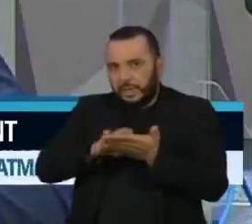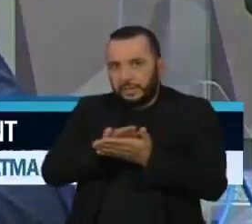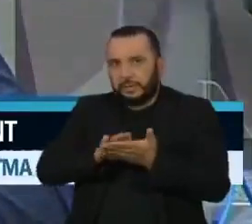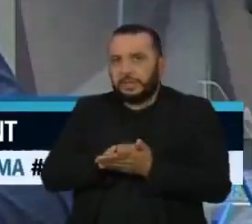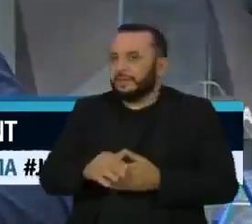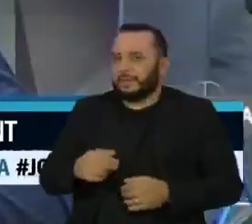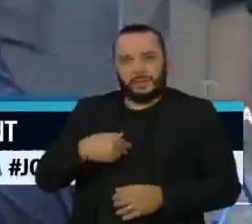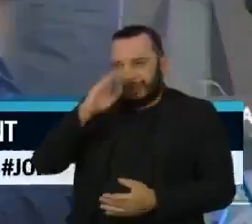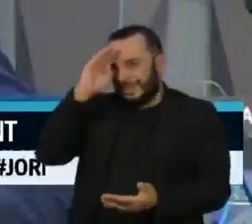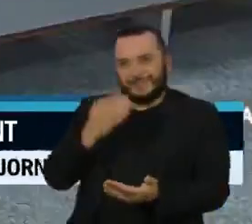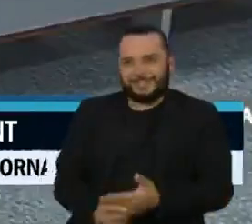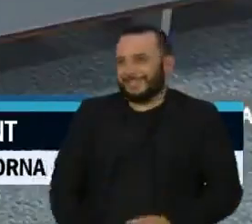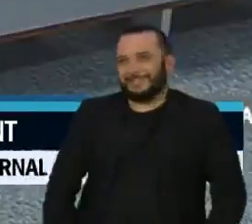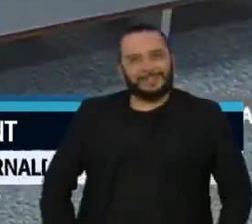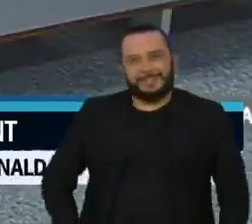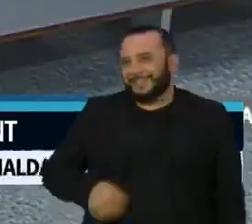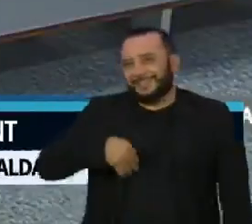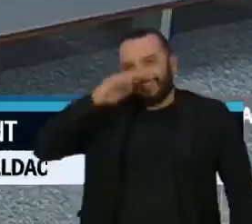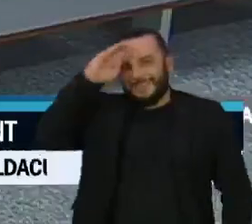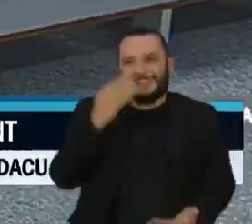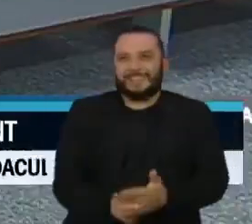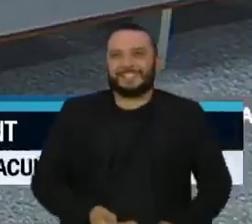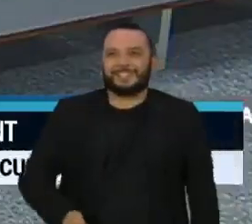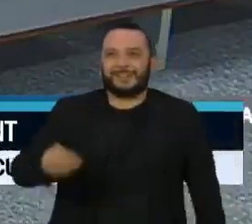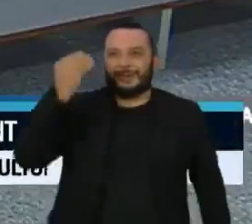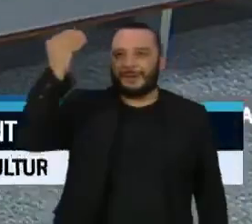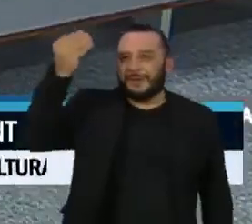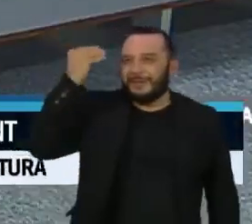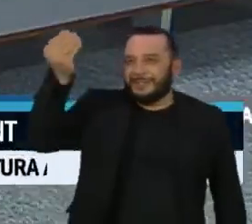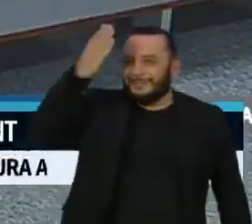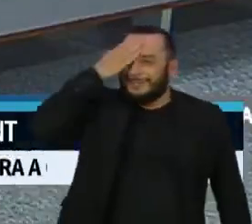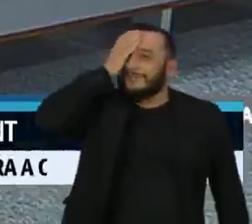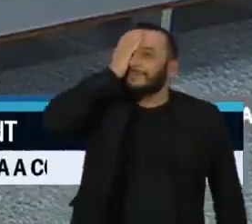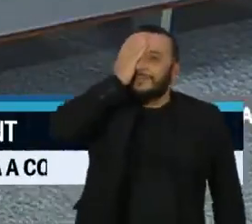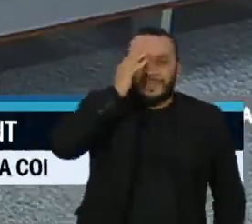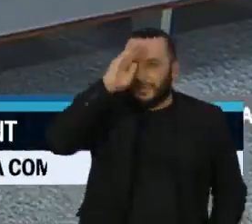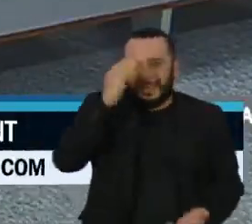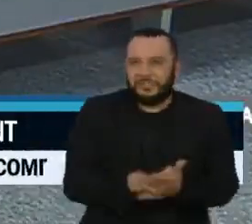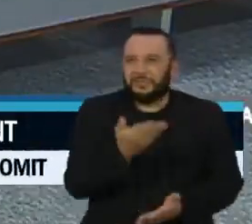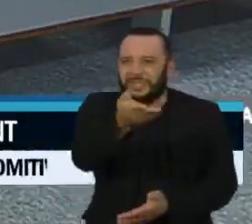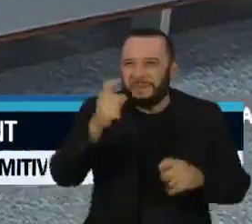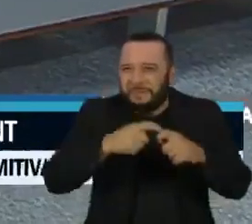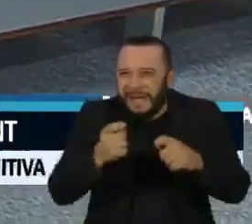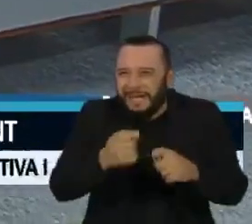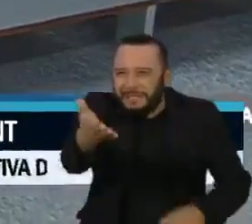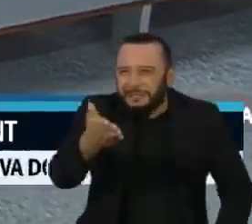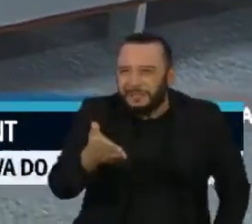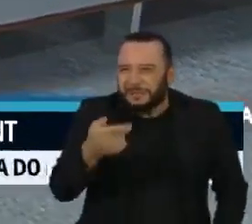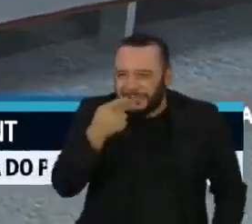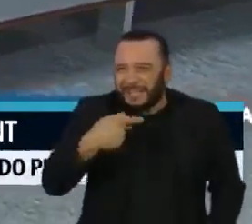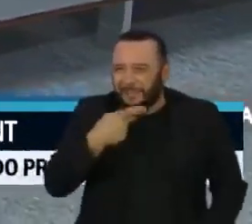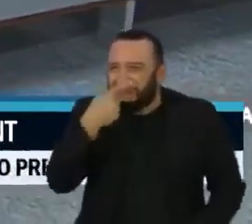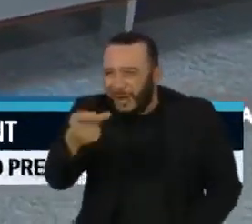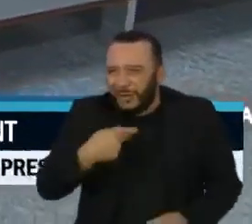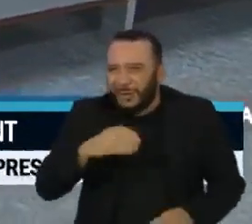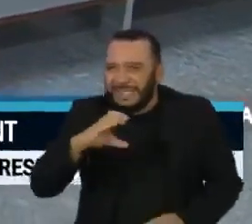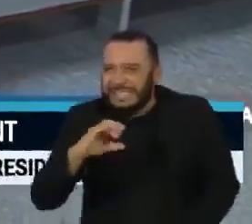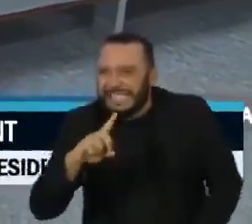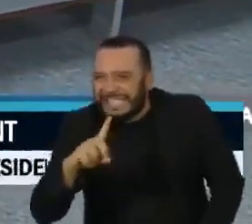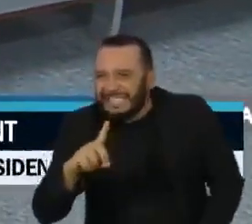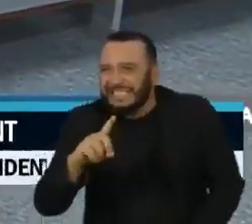médico, inacreditável. Isso é inacreditável, senador. O senhor realmente não tem condição de ser médico